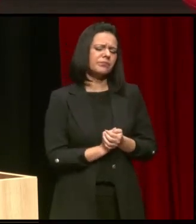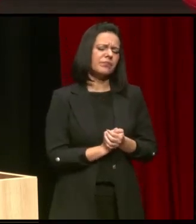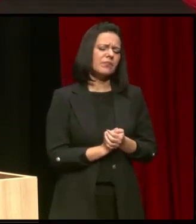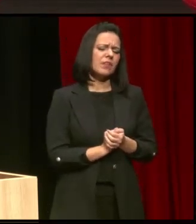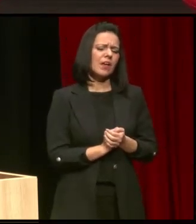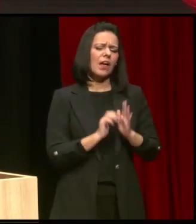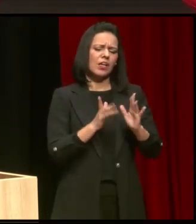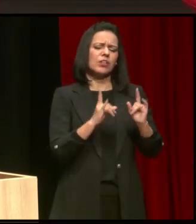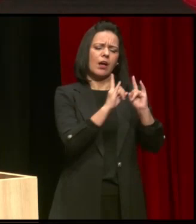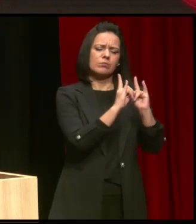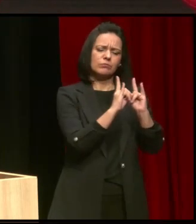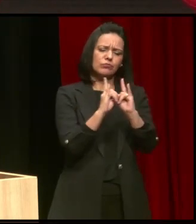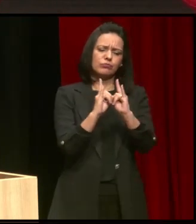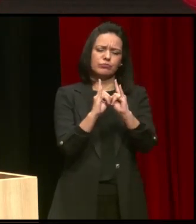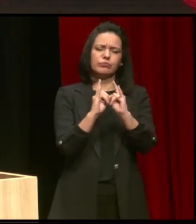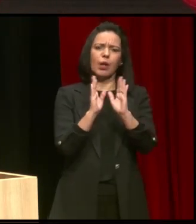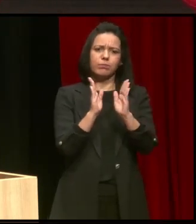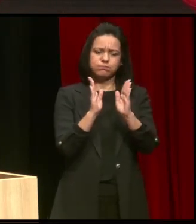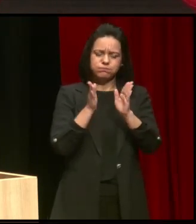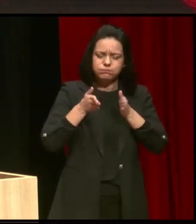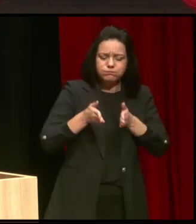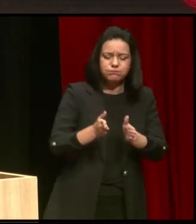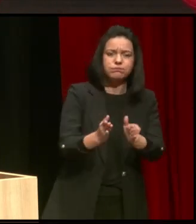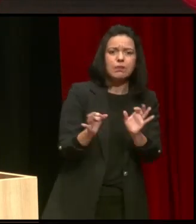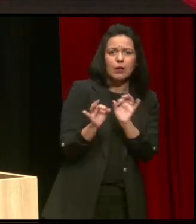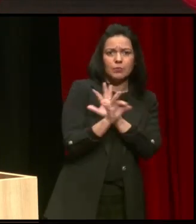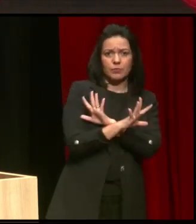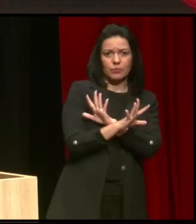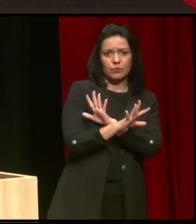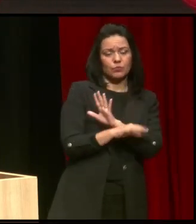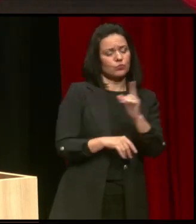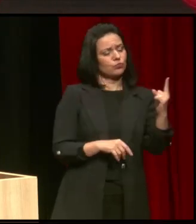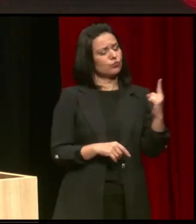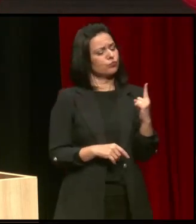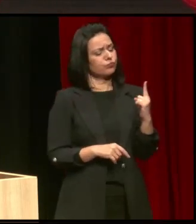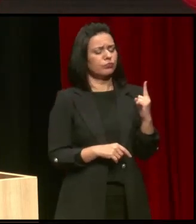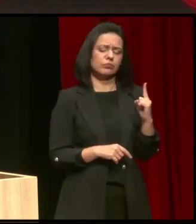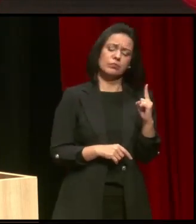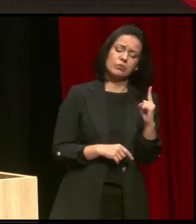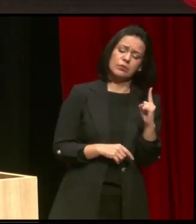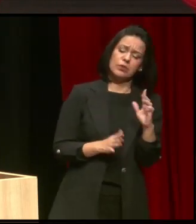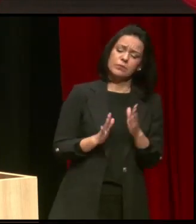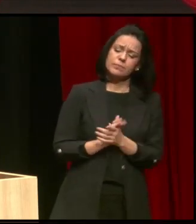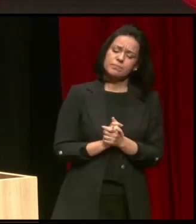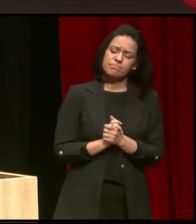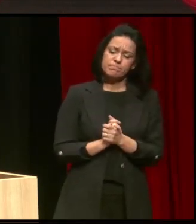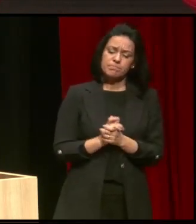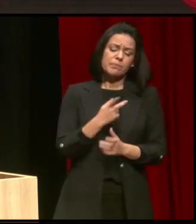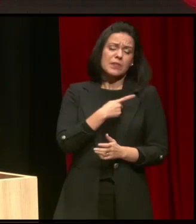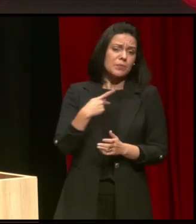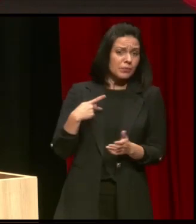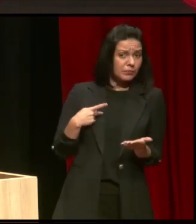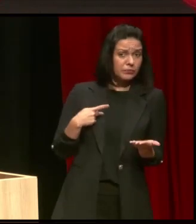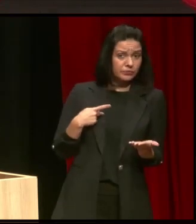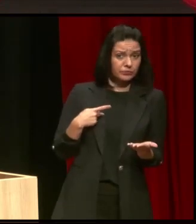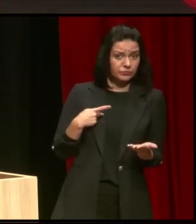que levaram o caixão, eu fui para o cemitério, mas ele veio falar comigo. Era um senhor muito distinto assim. Ele olhou para mim e falou assim: pastor, muito interessante